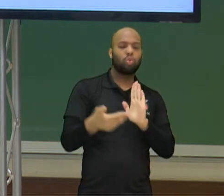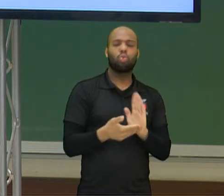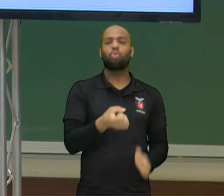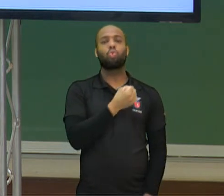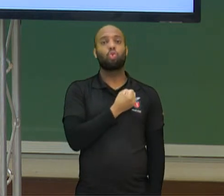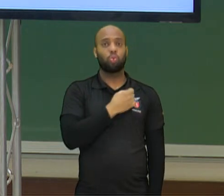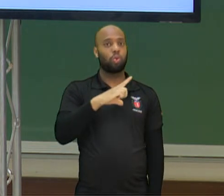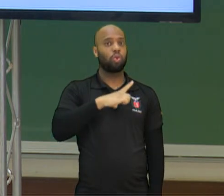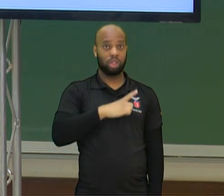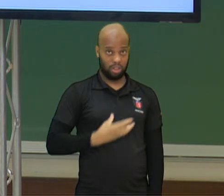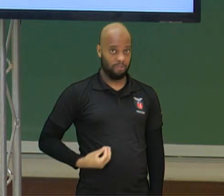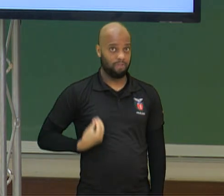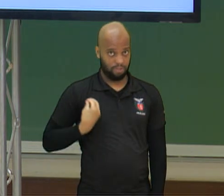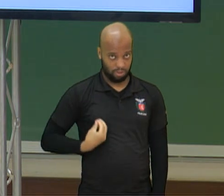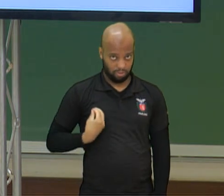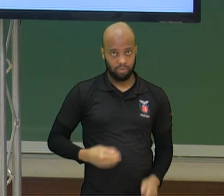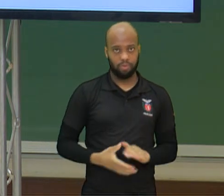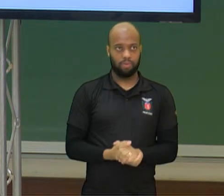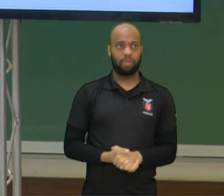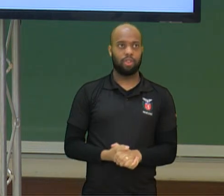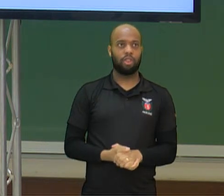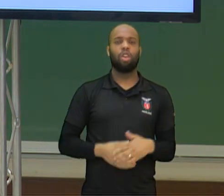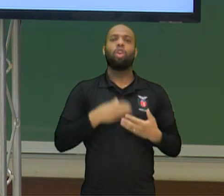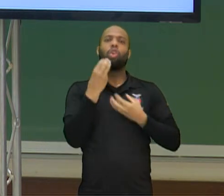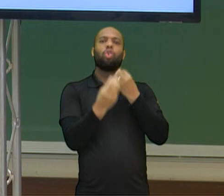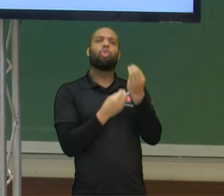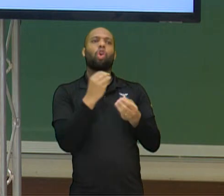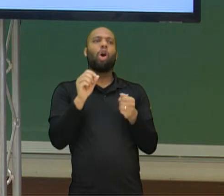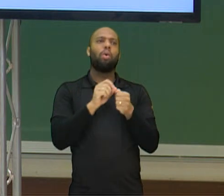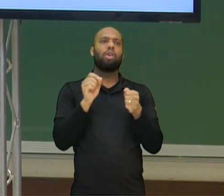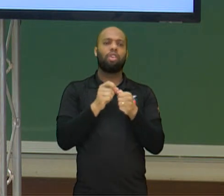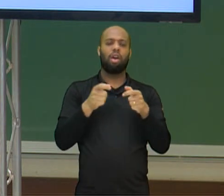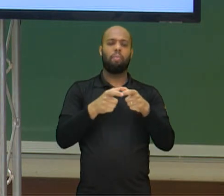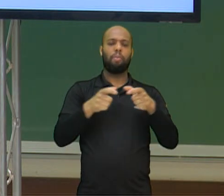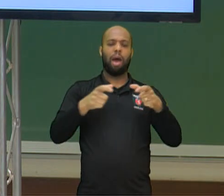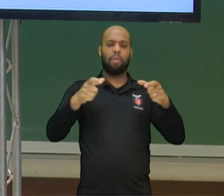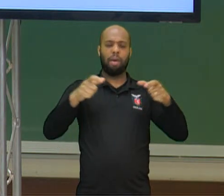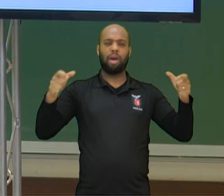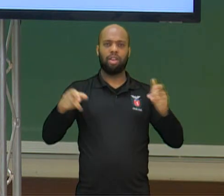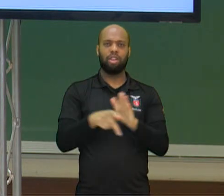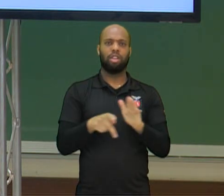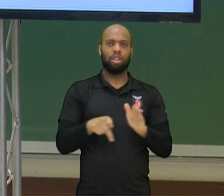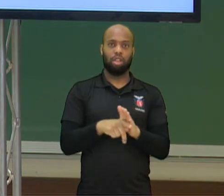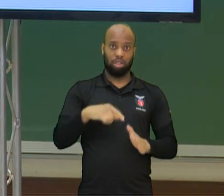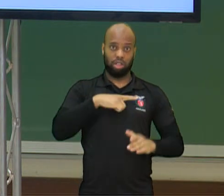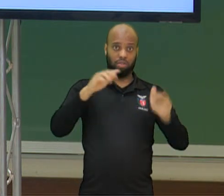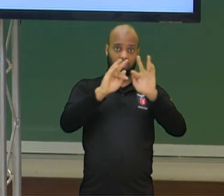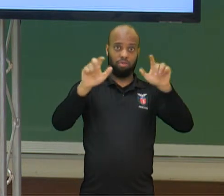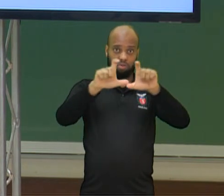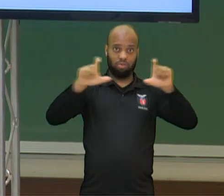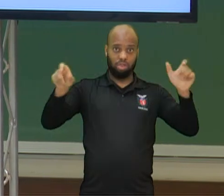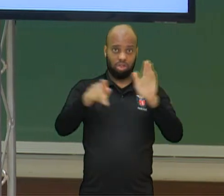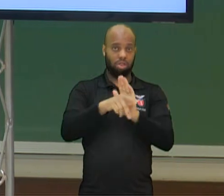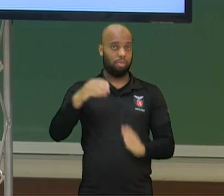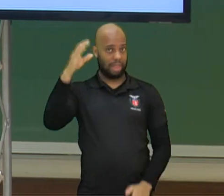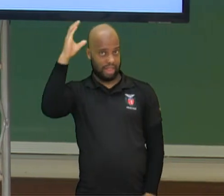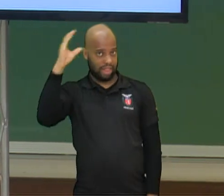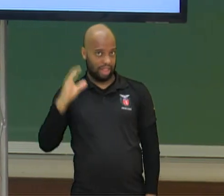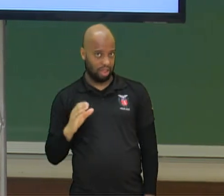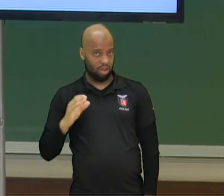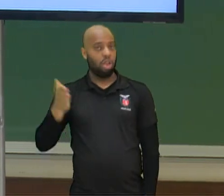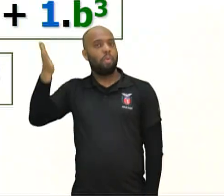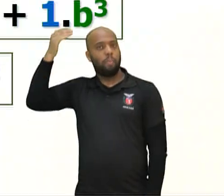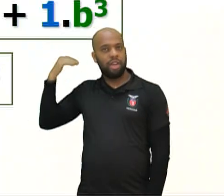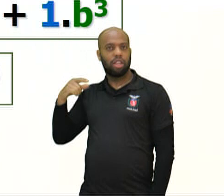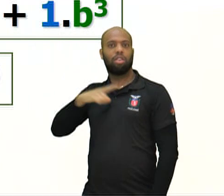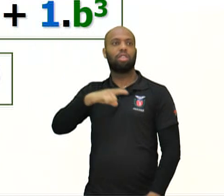existem. E como que a gente faz a expansão desses binômios? Lembra lá na nossa aula passada que nós fizemos